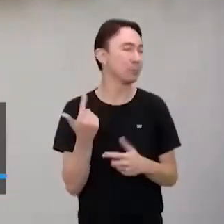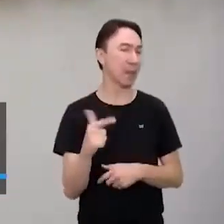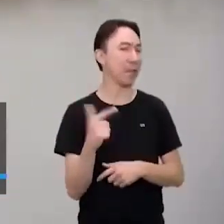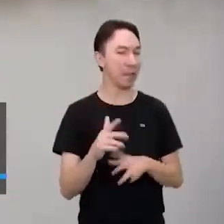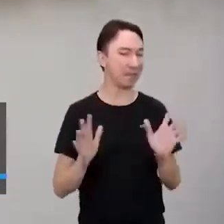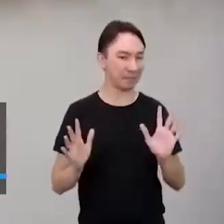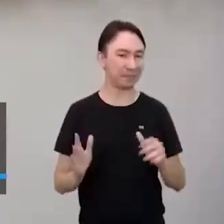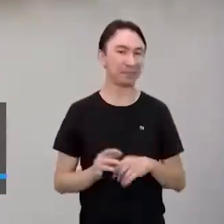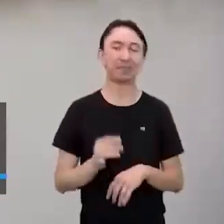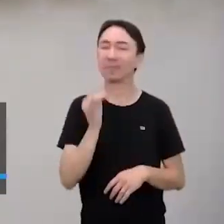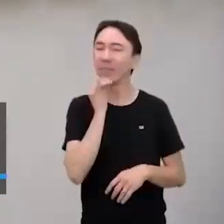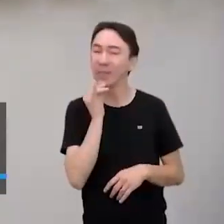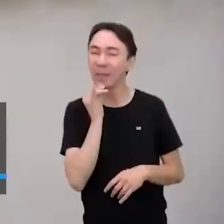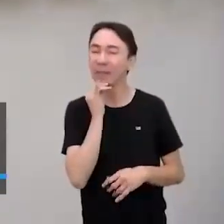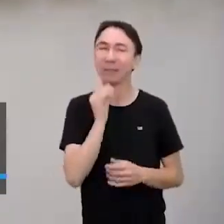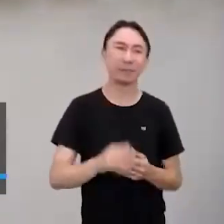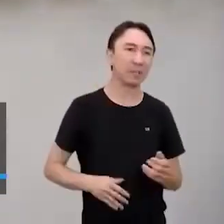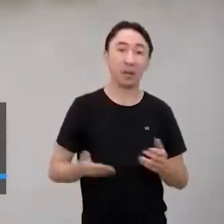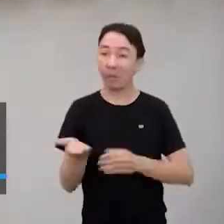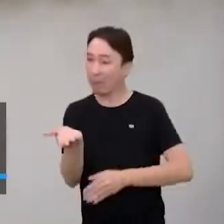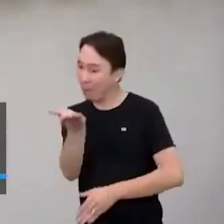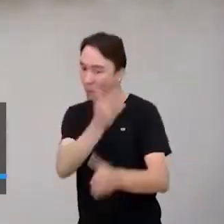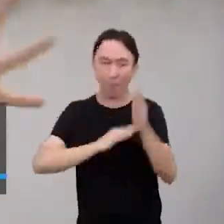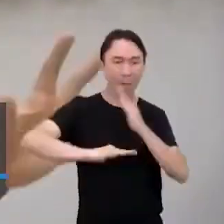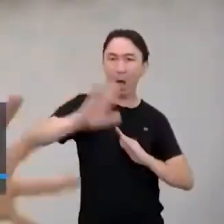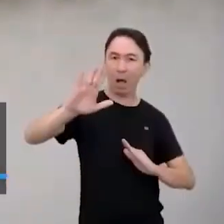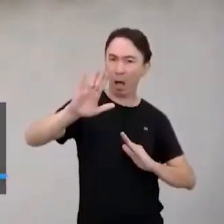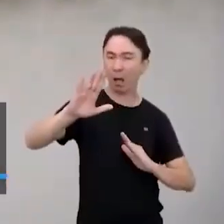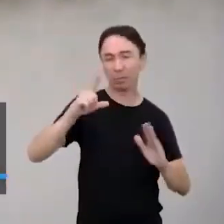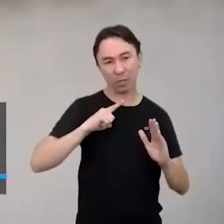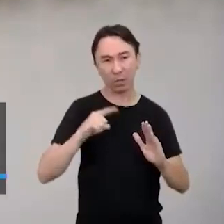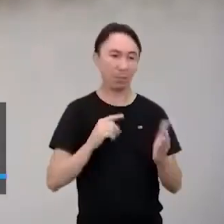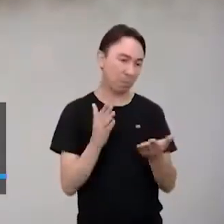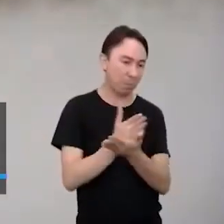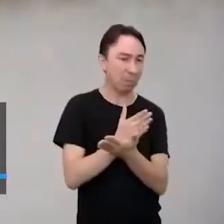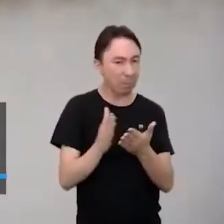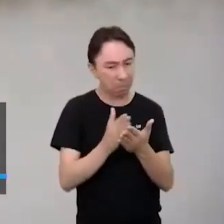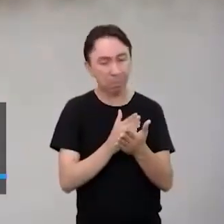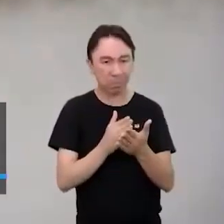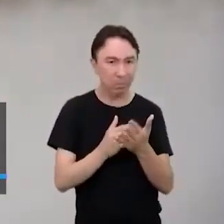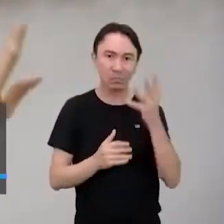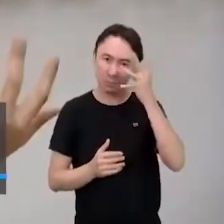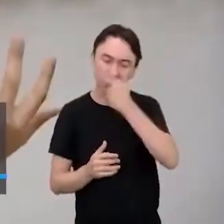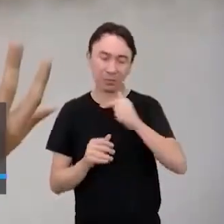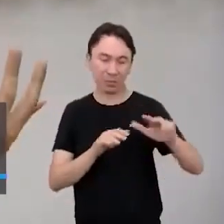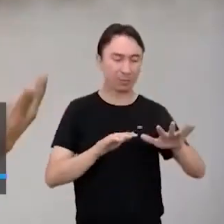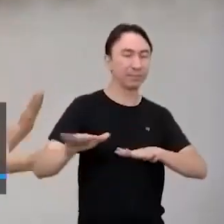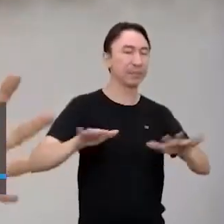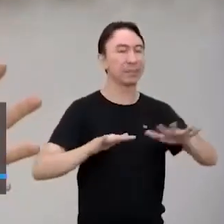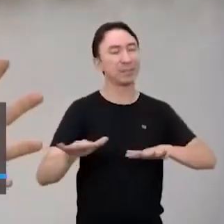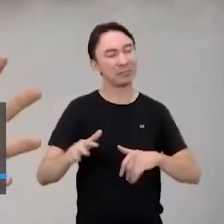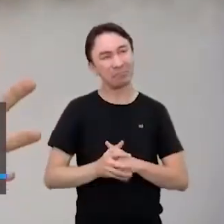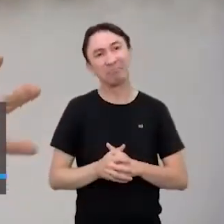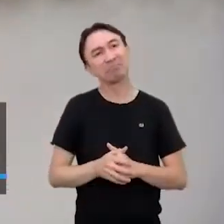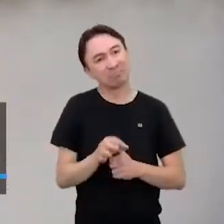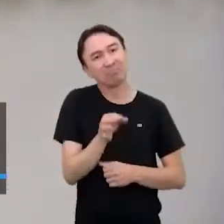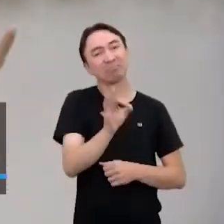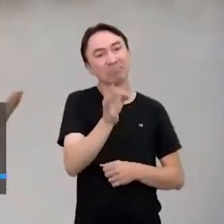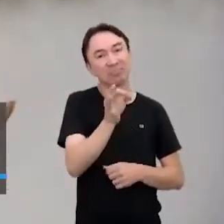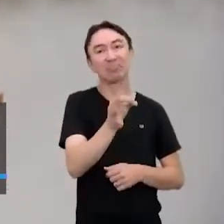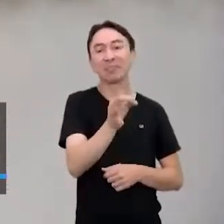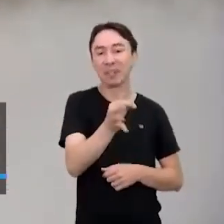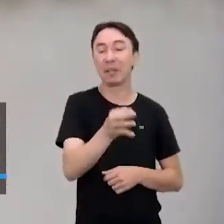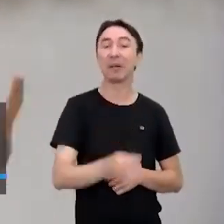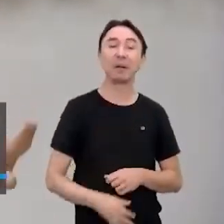o karatê tem alguns movimentos que são bonitos. Você pode considerar isso também. Mas nesses outros elementos, nessas